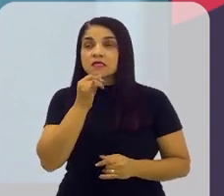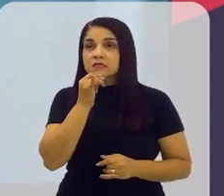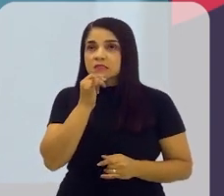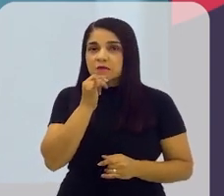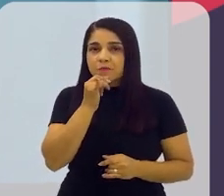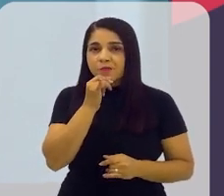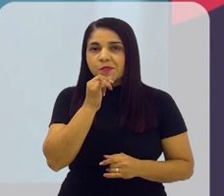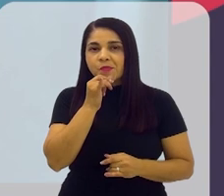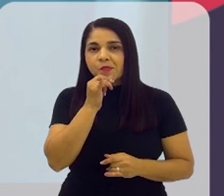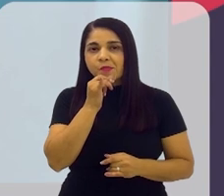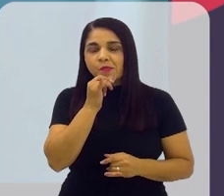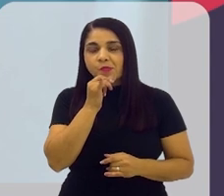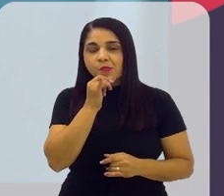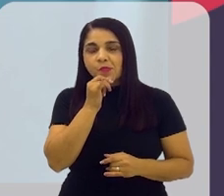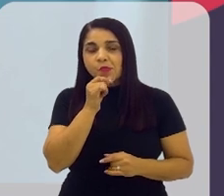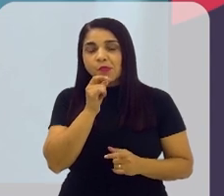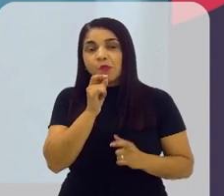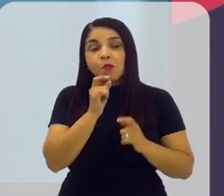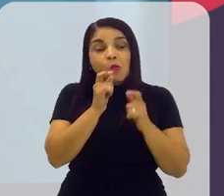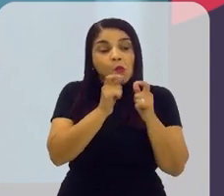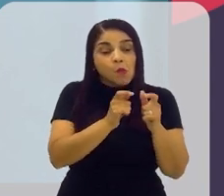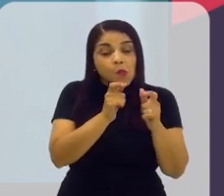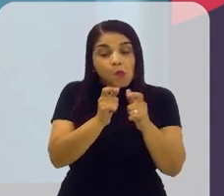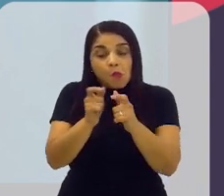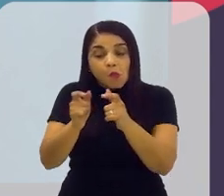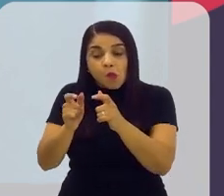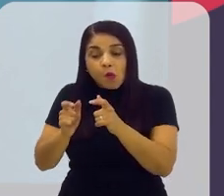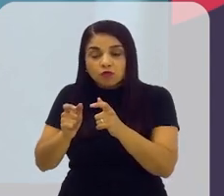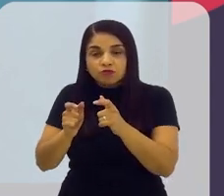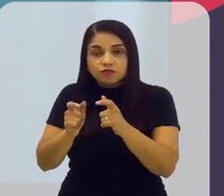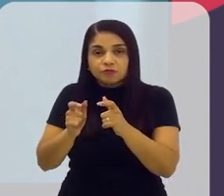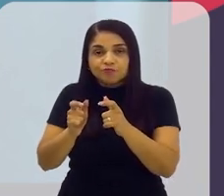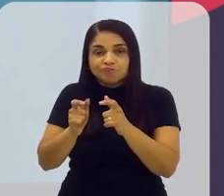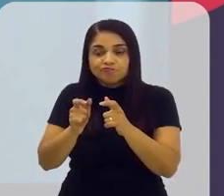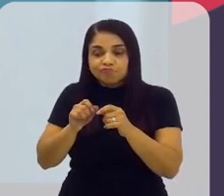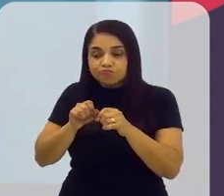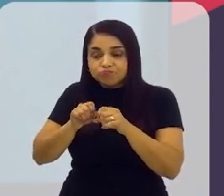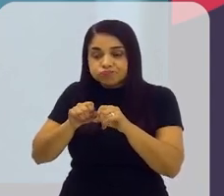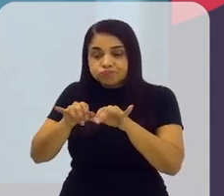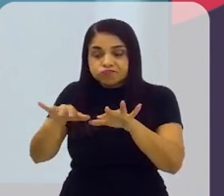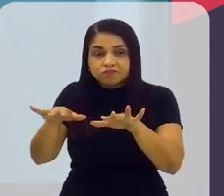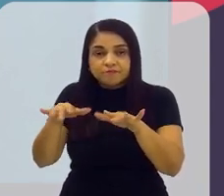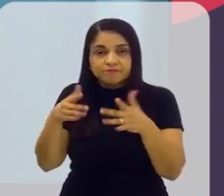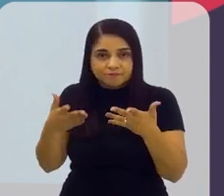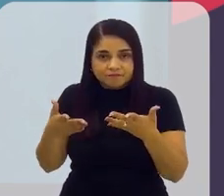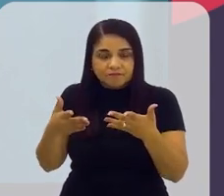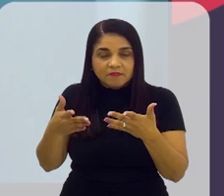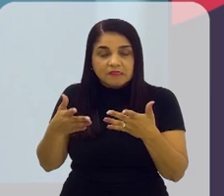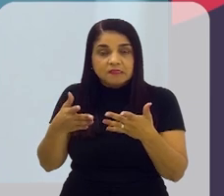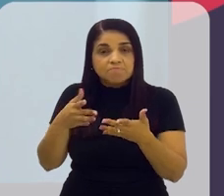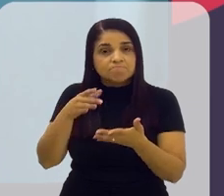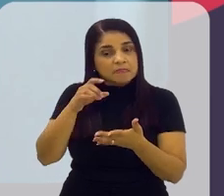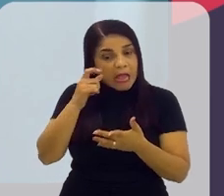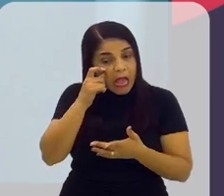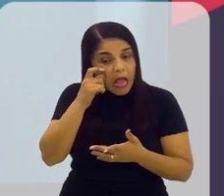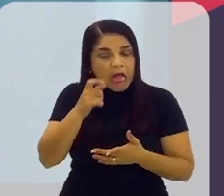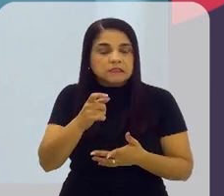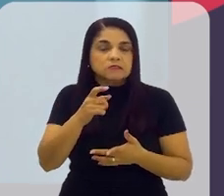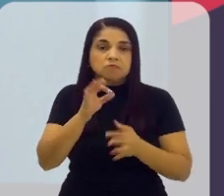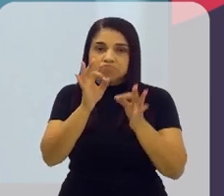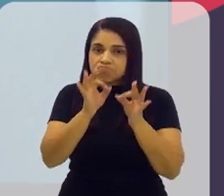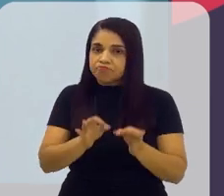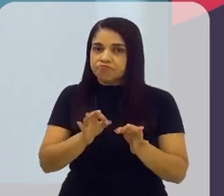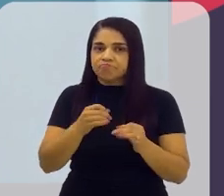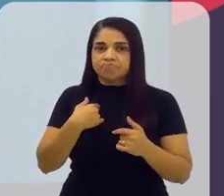por exemplo, ter alguns indícios de onde era a ocorrência dela. E isso foi um fato que justamente chamou a